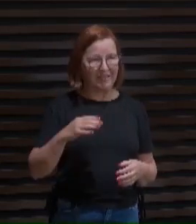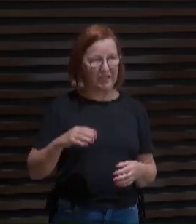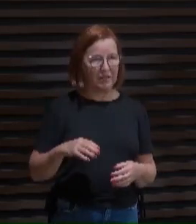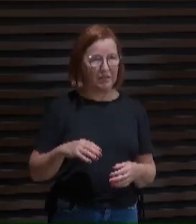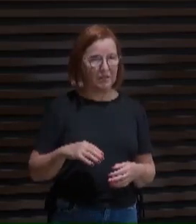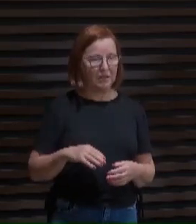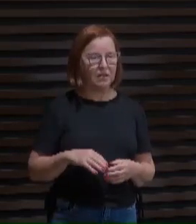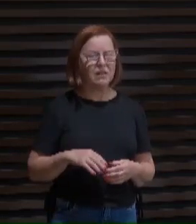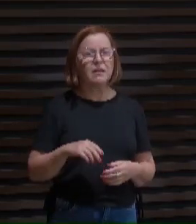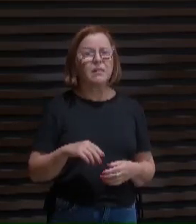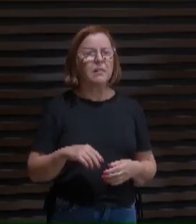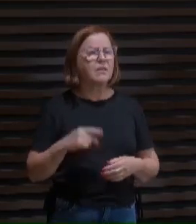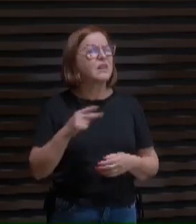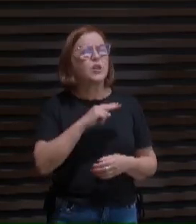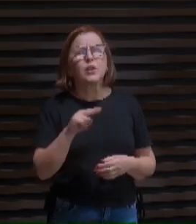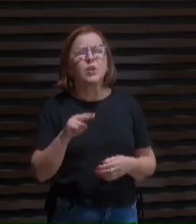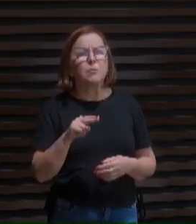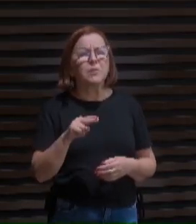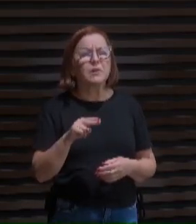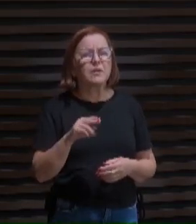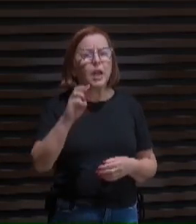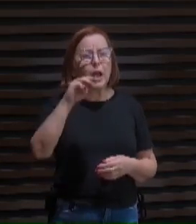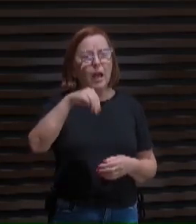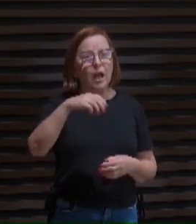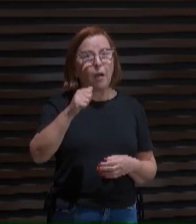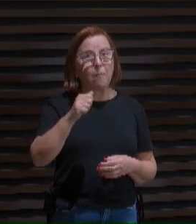seu nome? Meu nome é Maurício Torres. Não, meu nome é medo.